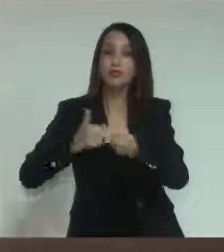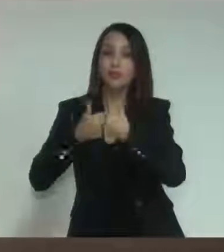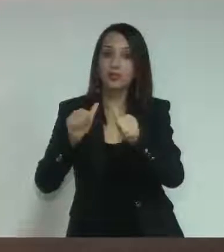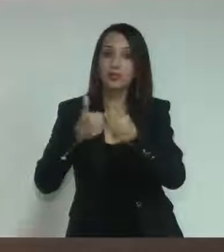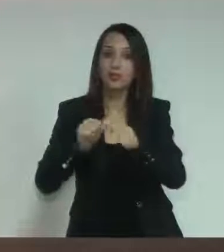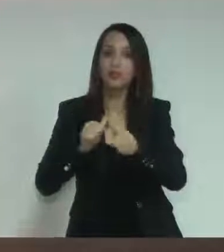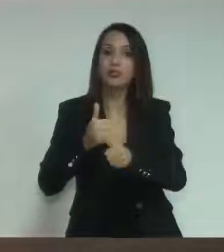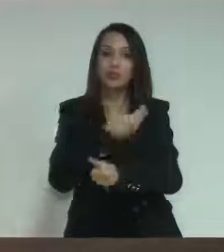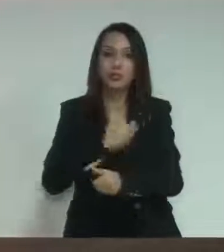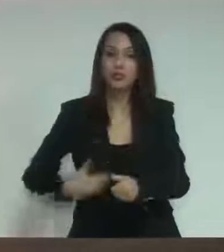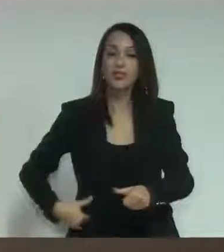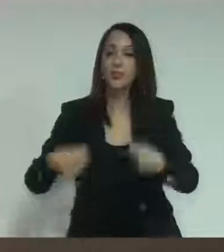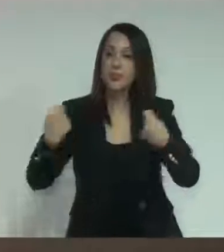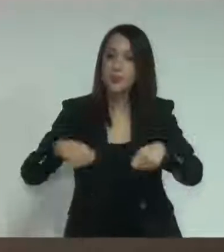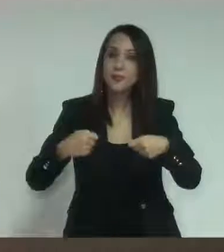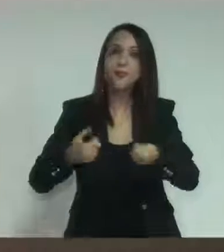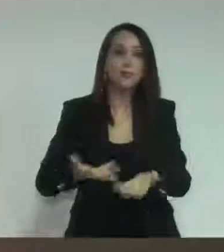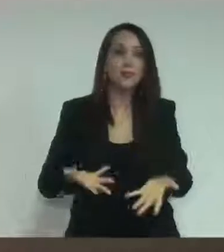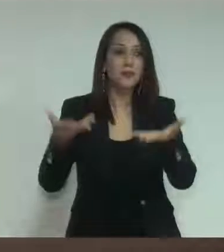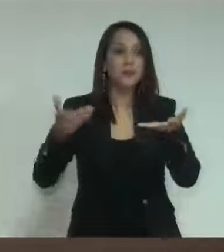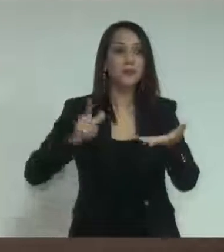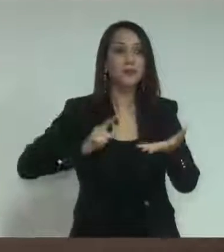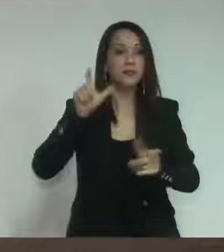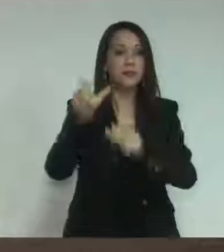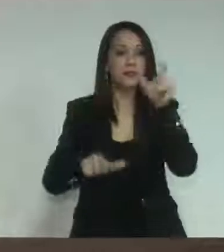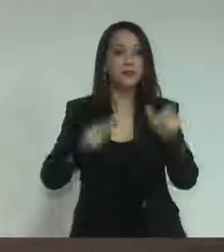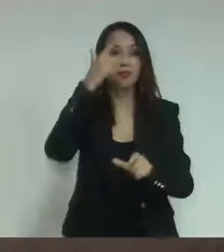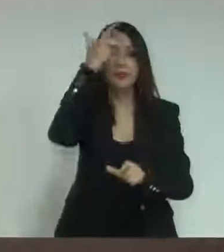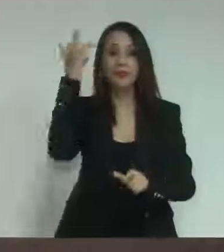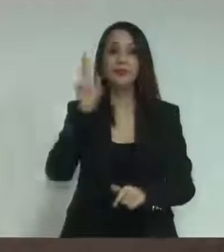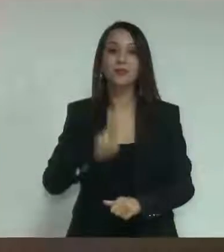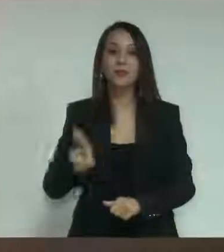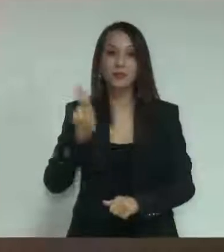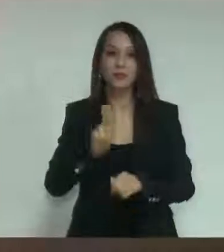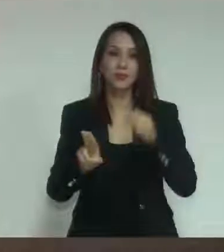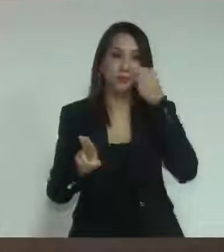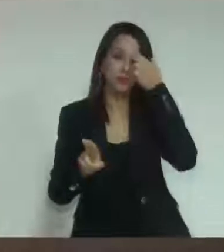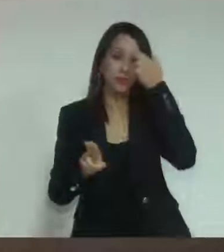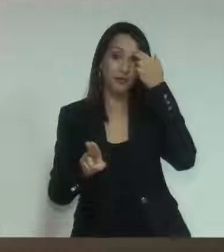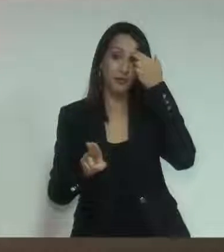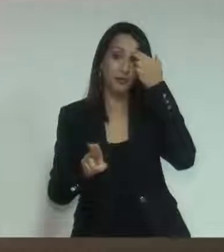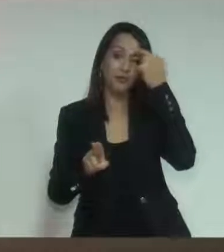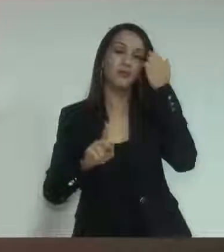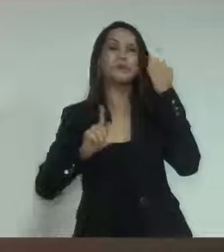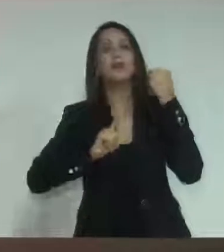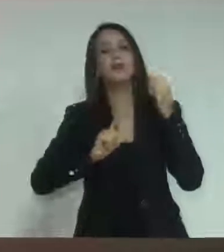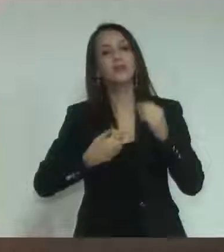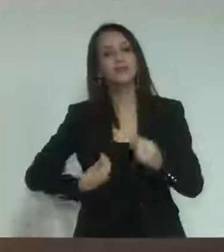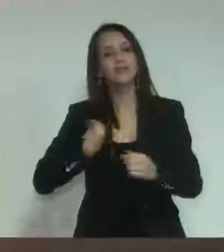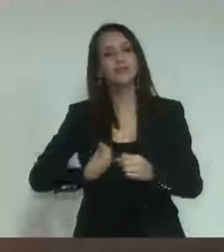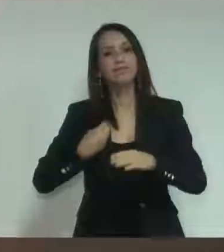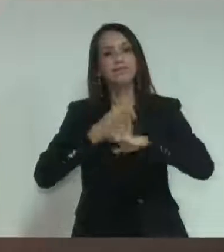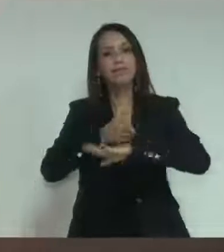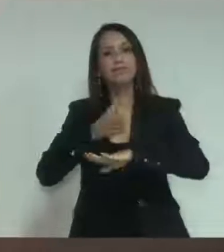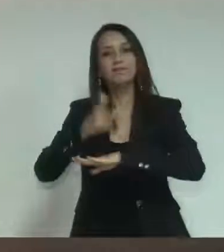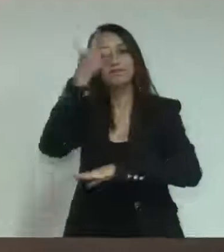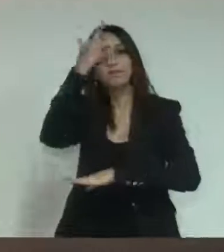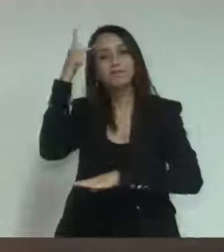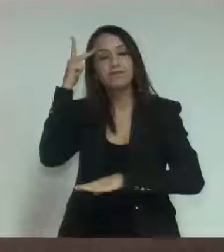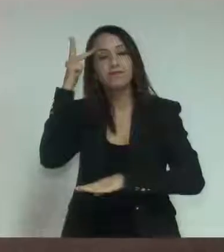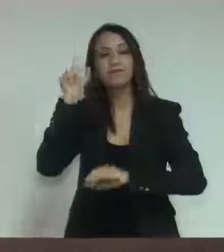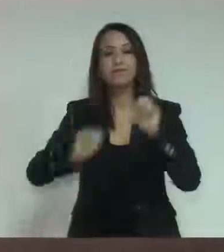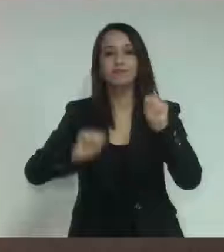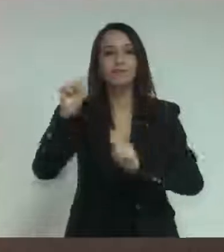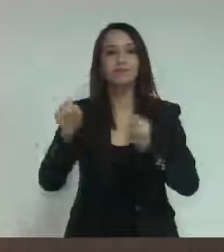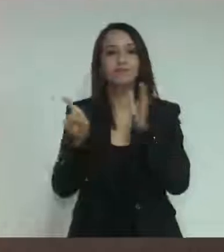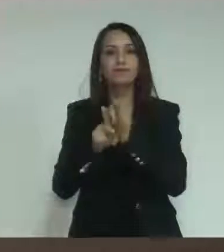precisa ouvir cada vez mais o usuário e, através da participação das pessoas, mais a participação das empresas,